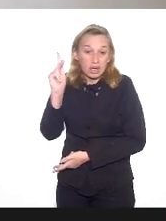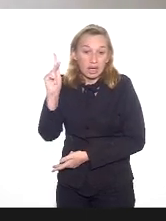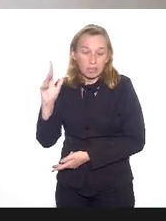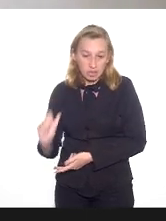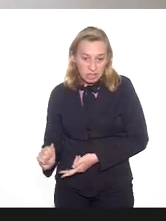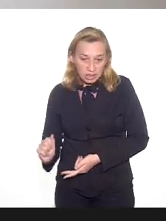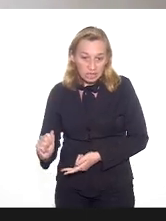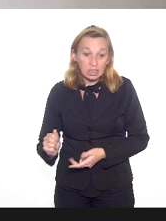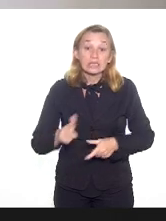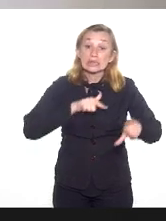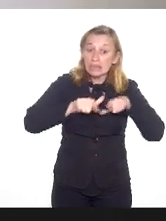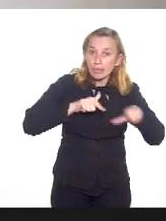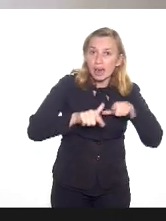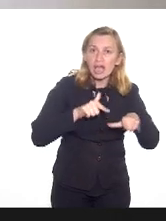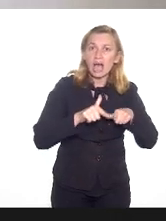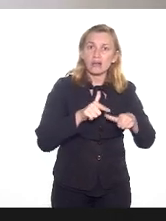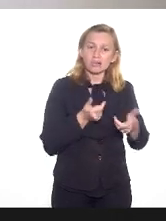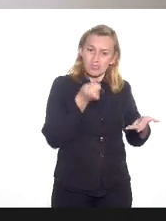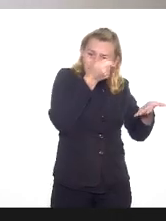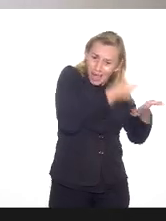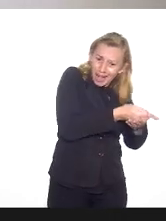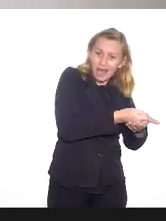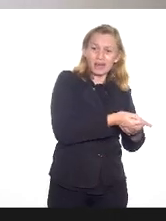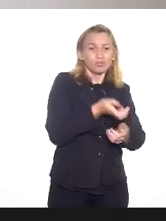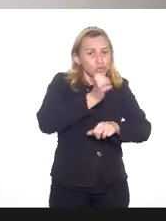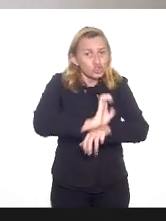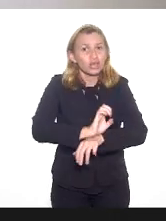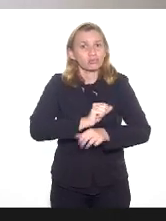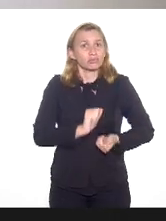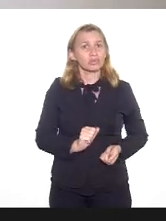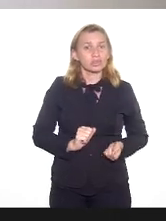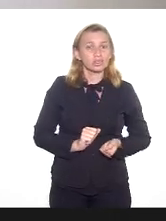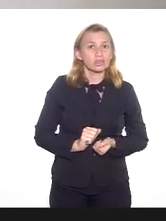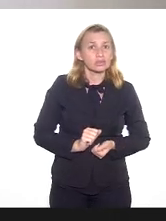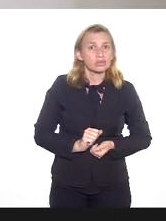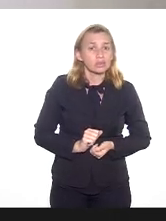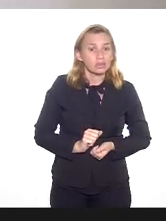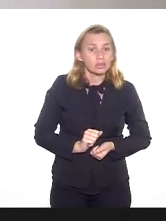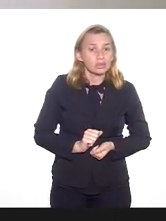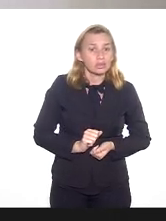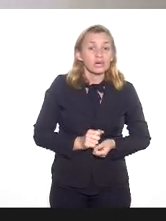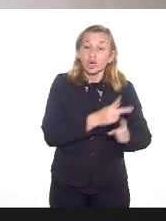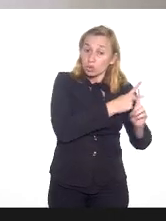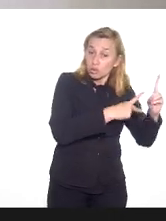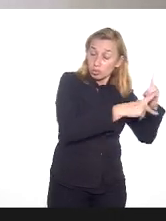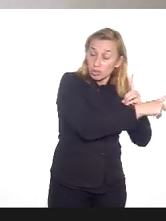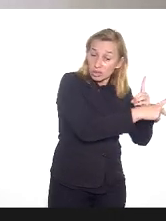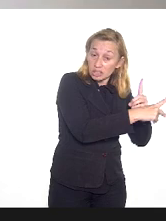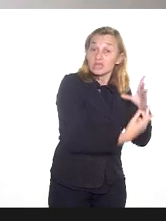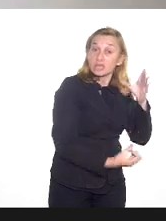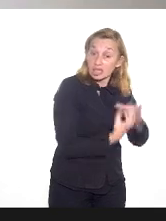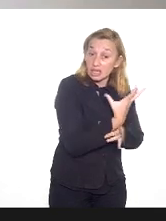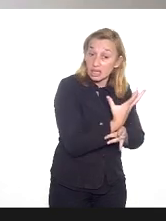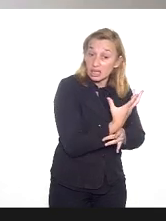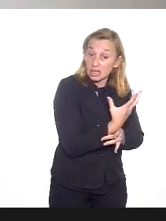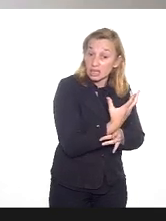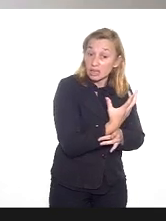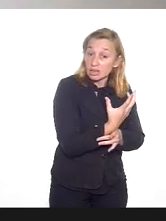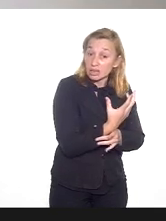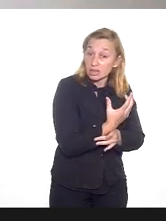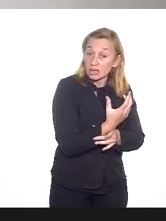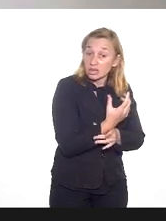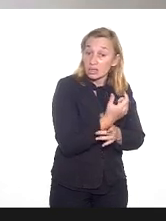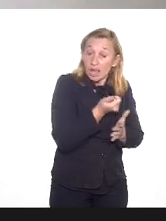trabalharam, que contribuíram com o Estado e que, ao Rio Previdência ser criado, a